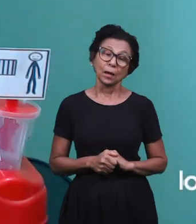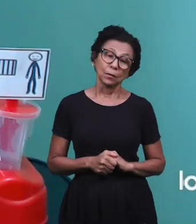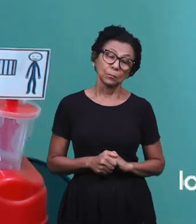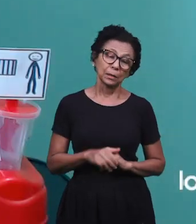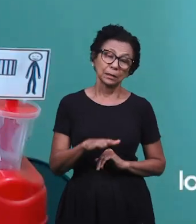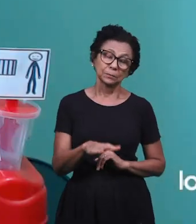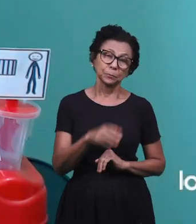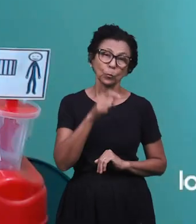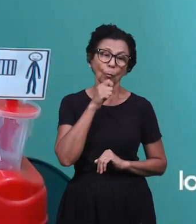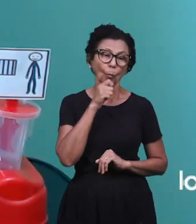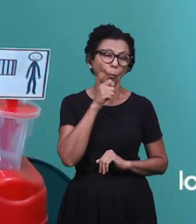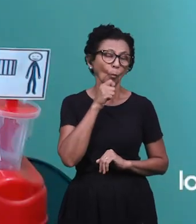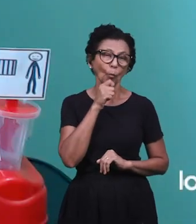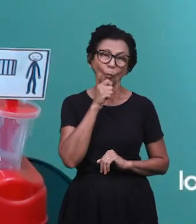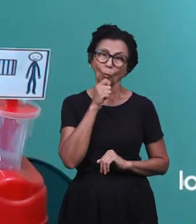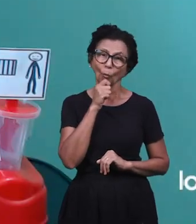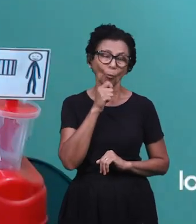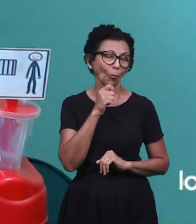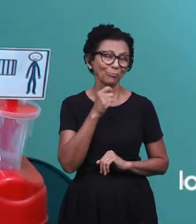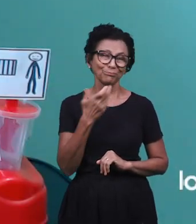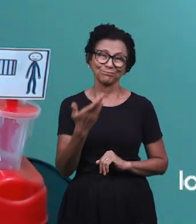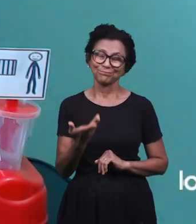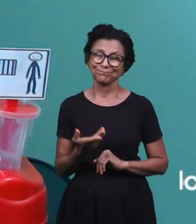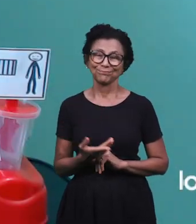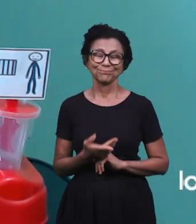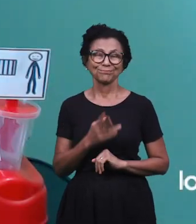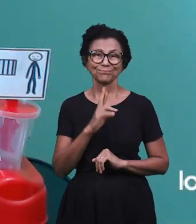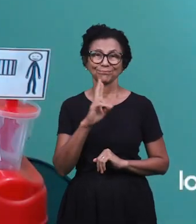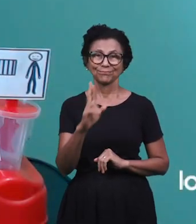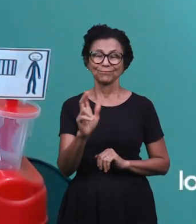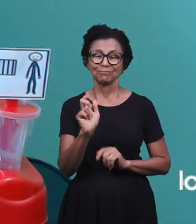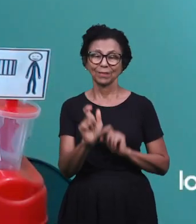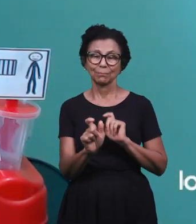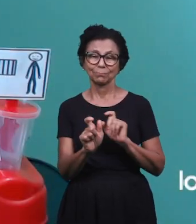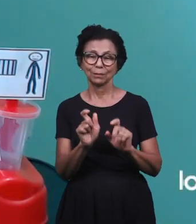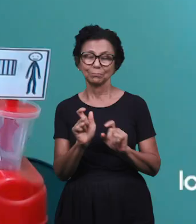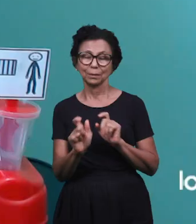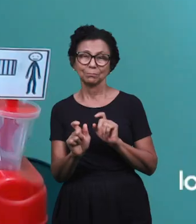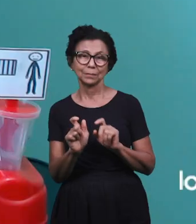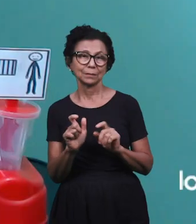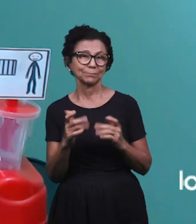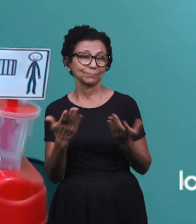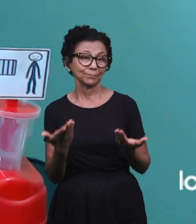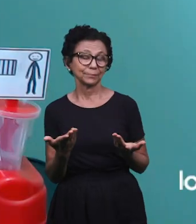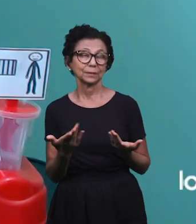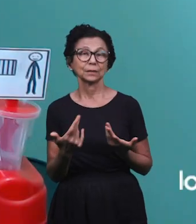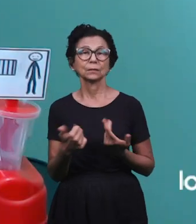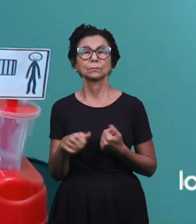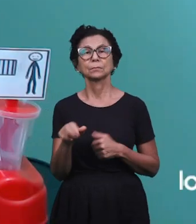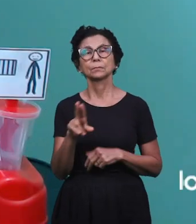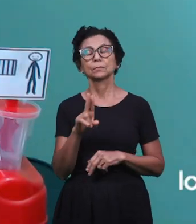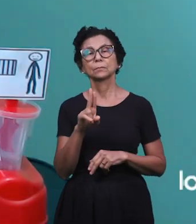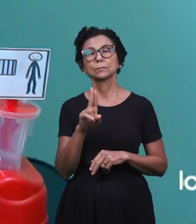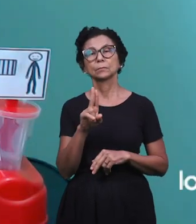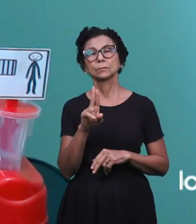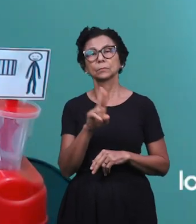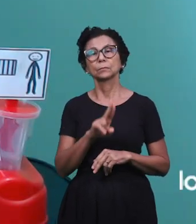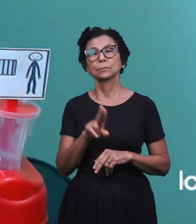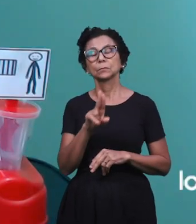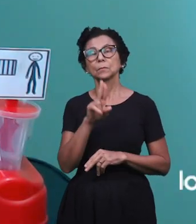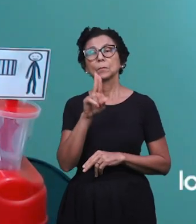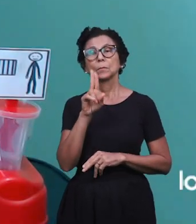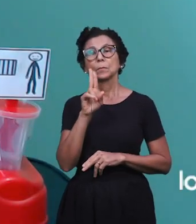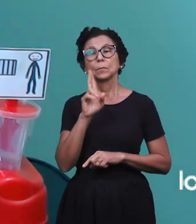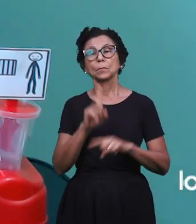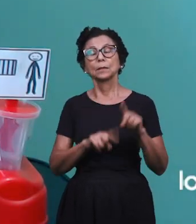que ainda não se comunica oralmente, nós podemos, né, ter esse recurso que ela tem aqui. A professora faz a pergunta e